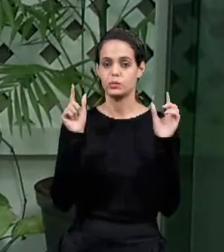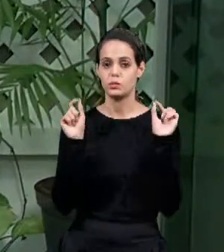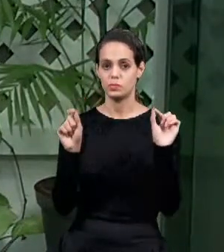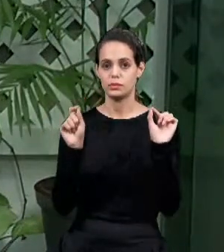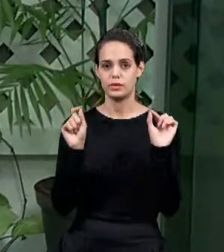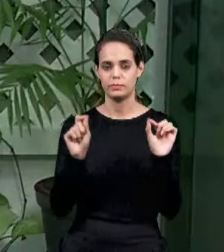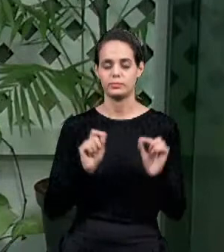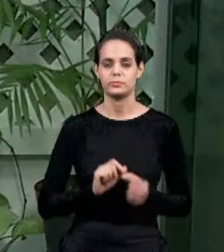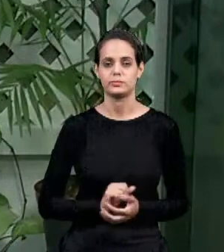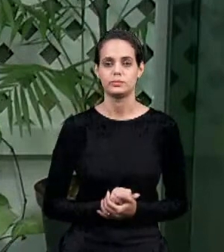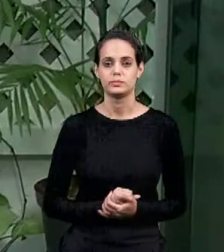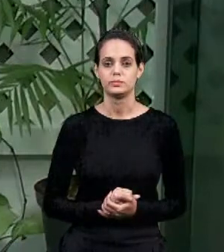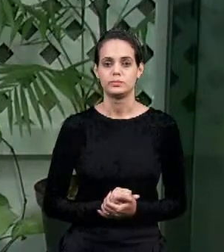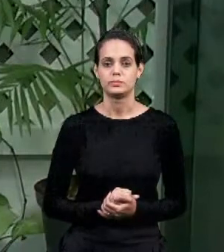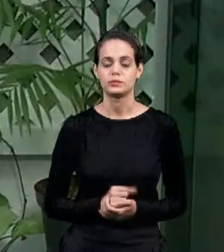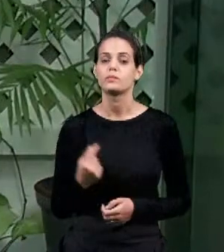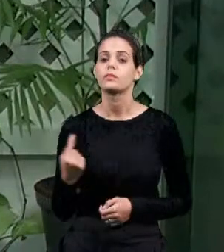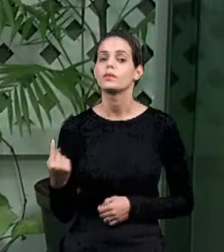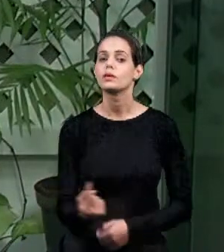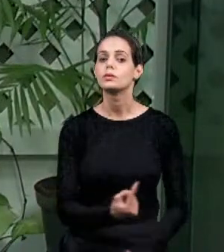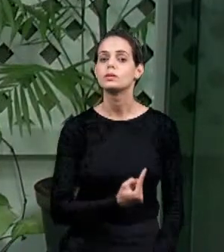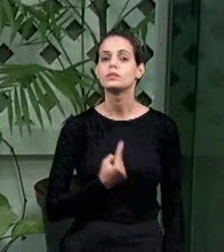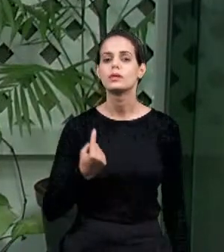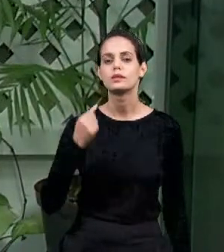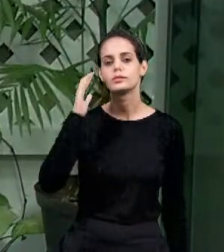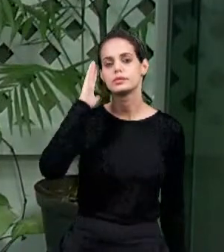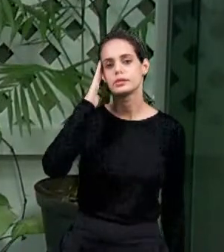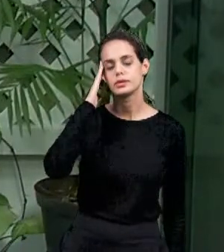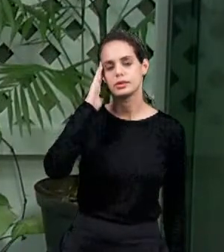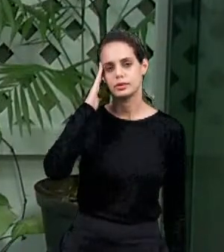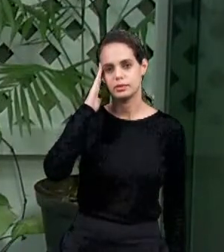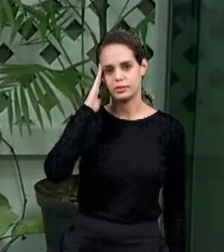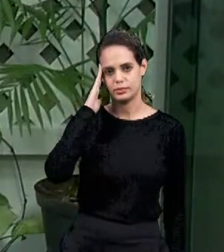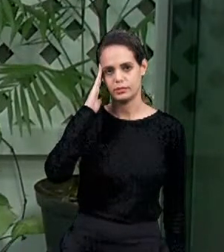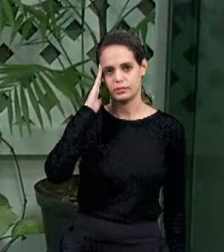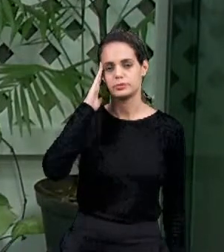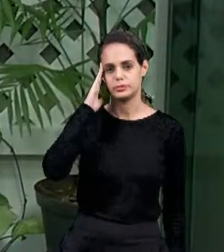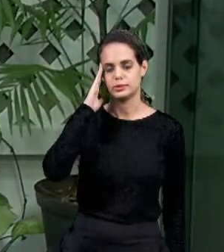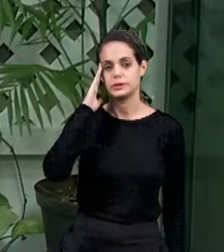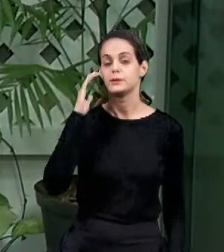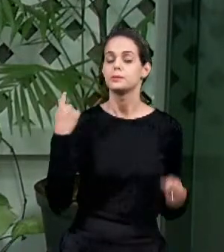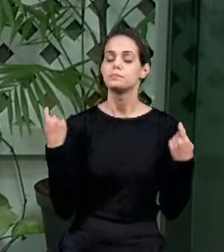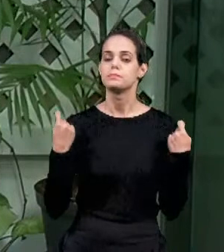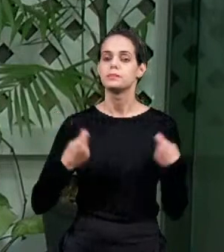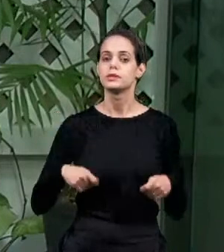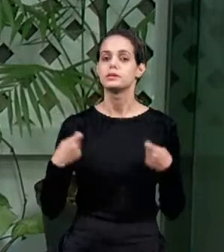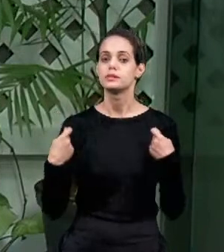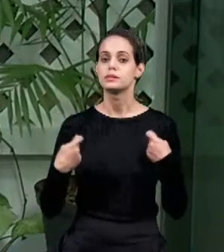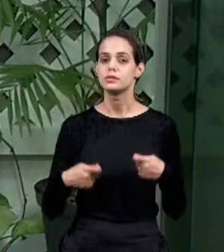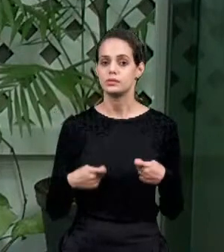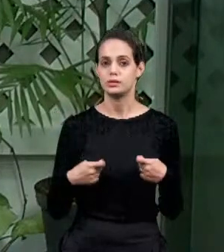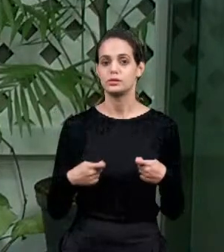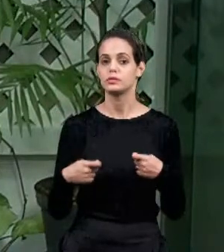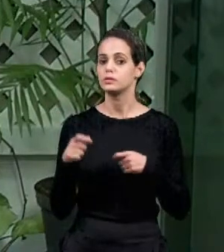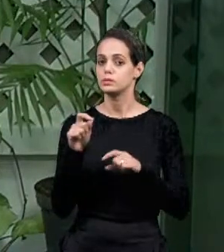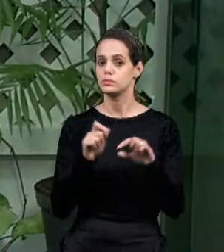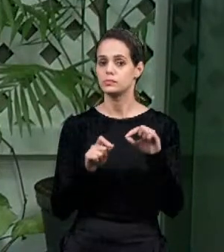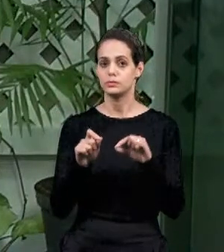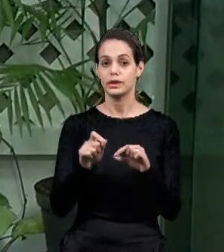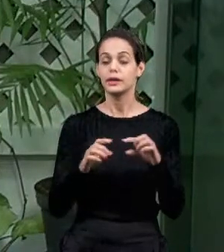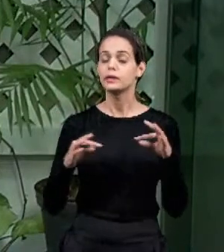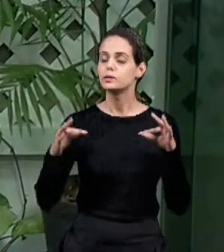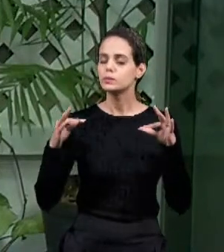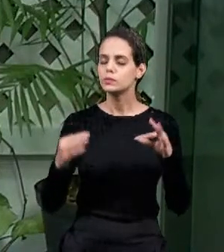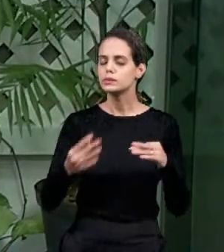que nós entendemos e que é necessário que todas as pessoas